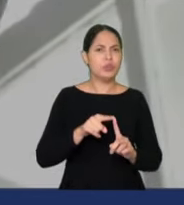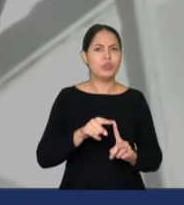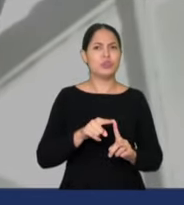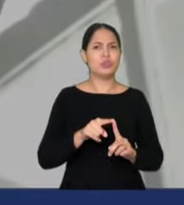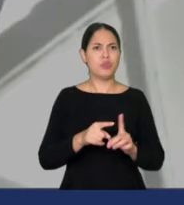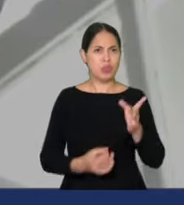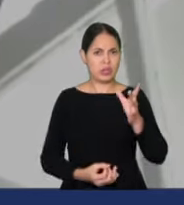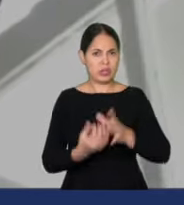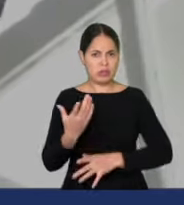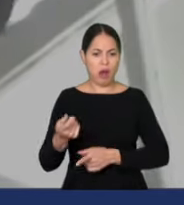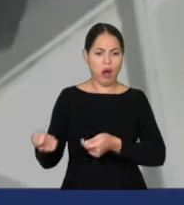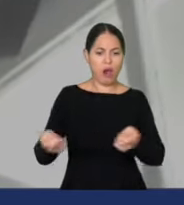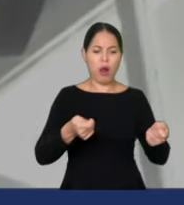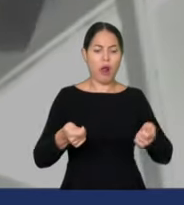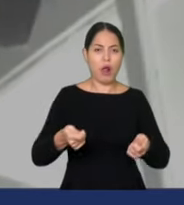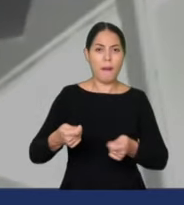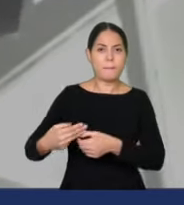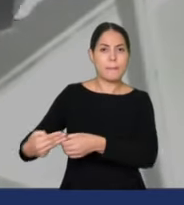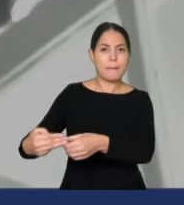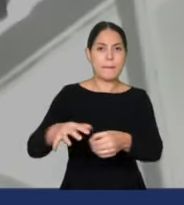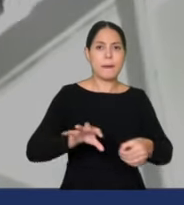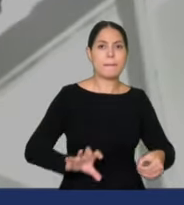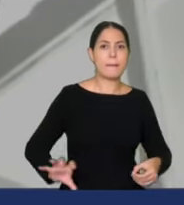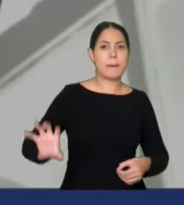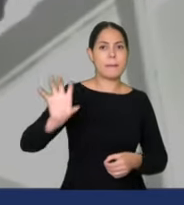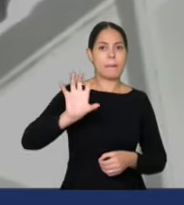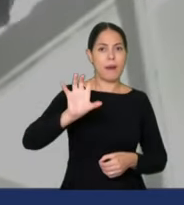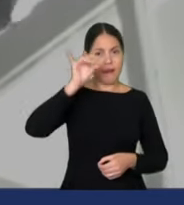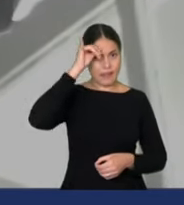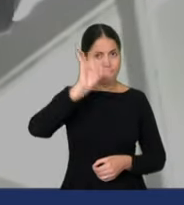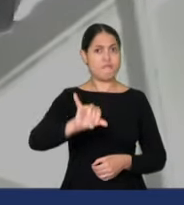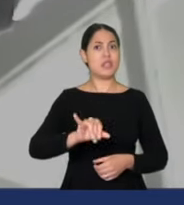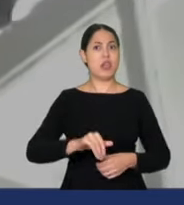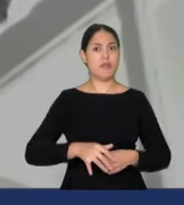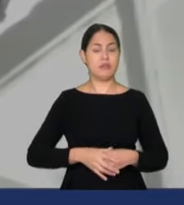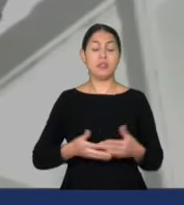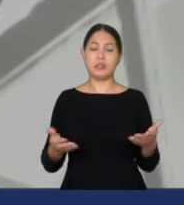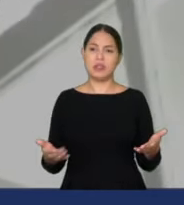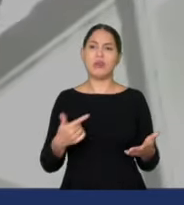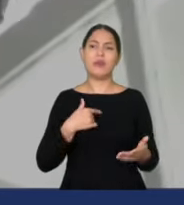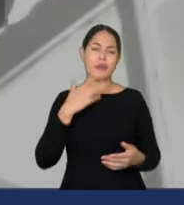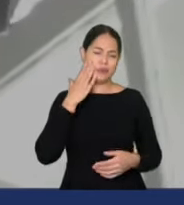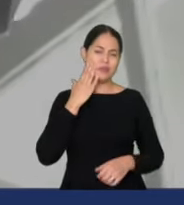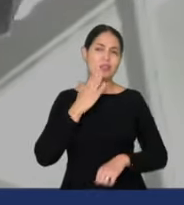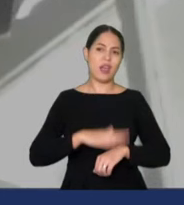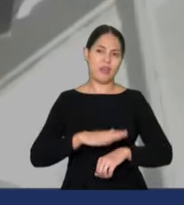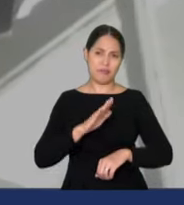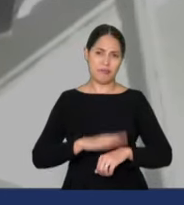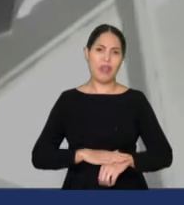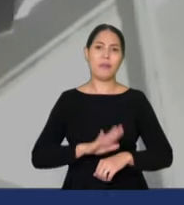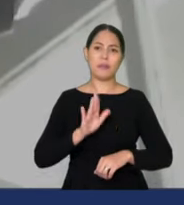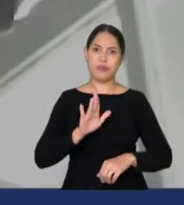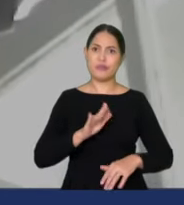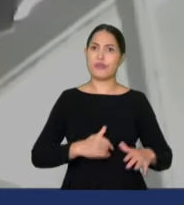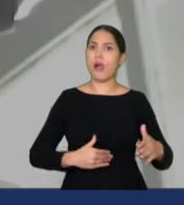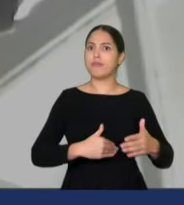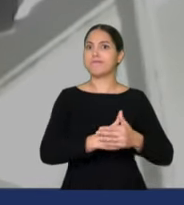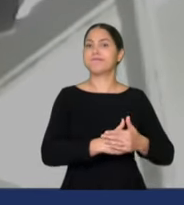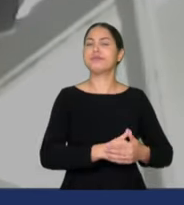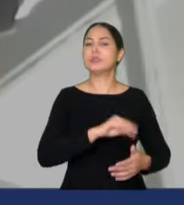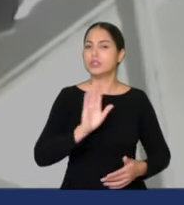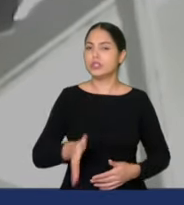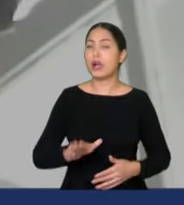monopólios regionais. E aí, só para encerrar, eu já sei que eu estourei o tempo, Só botando aqui